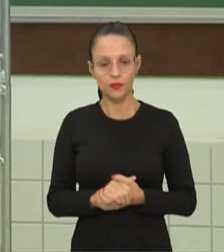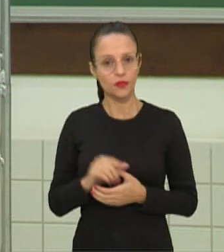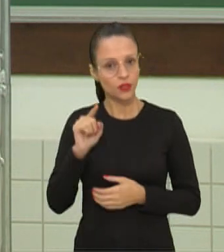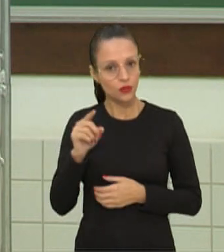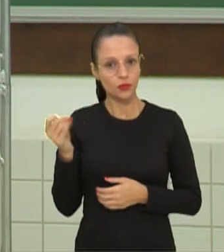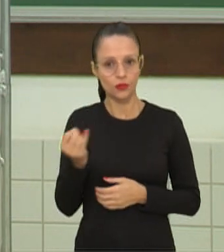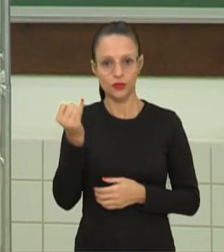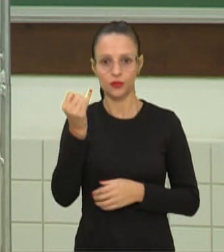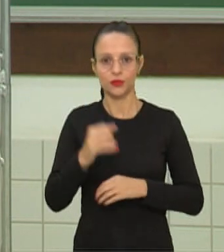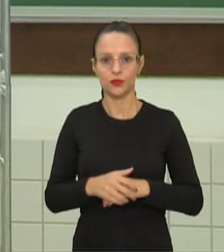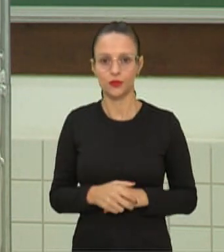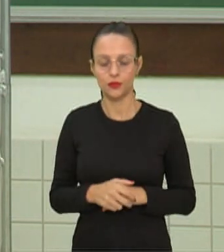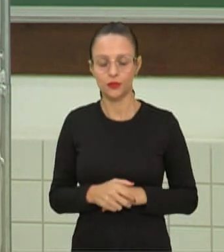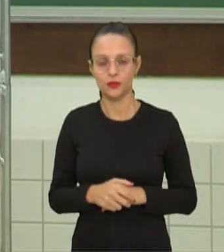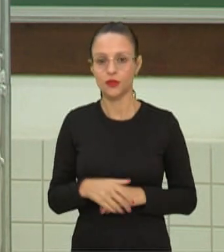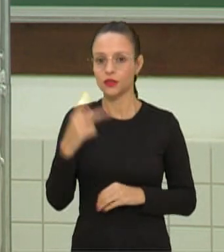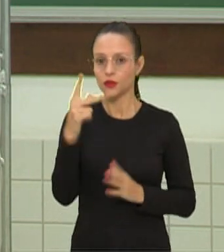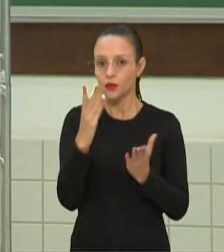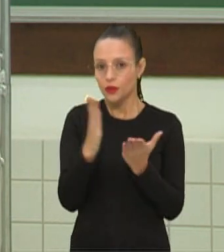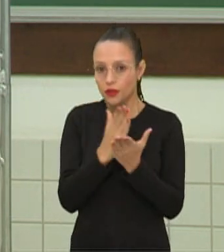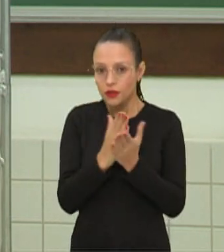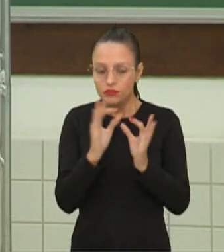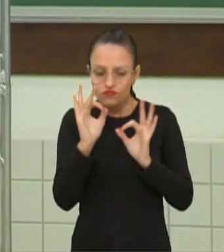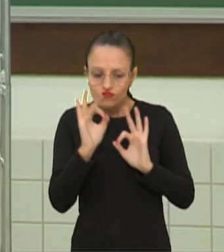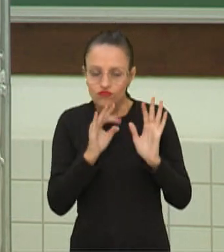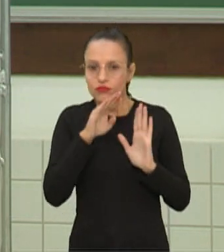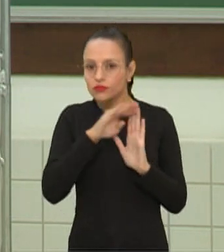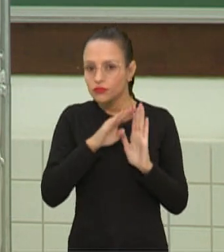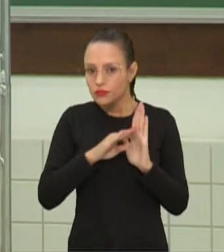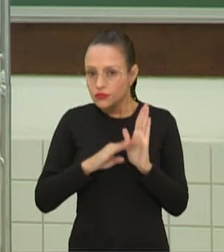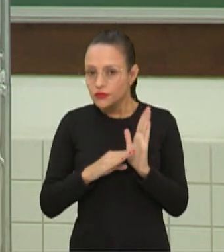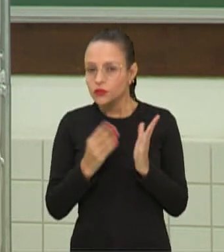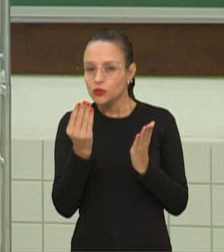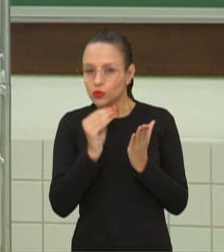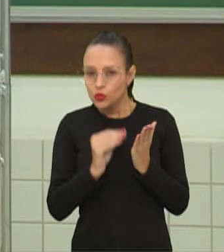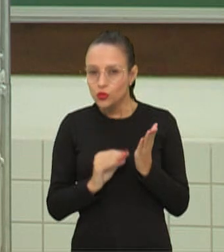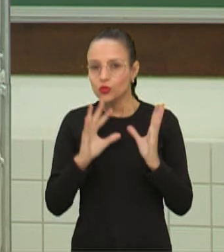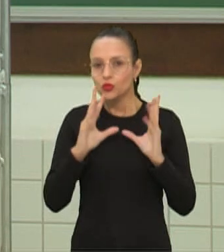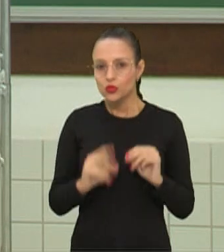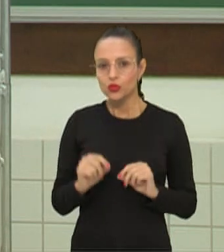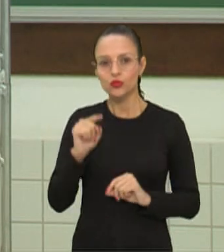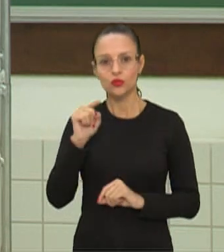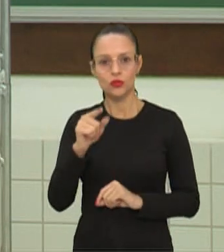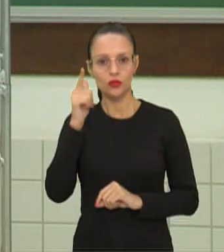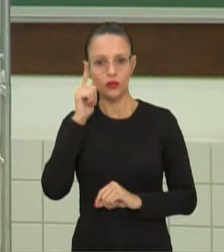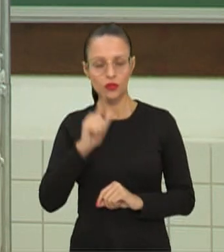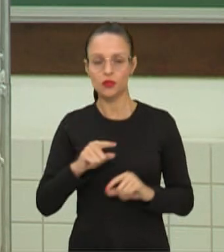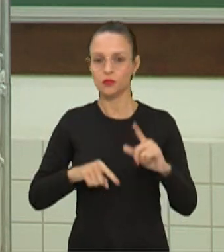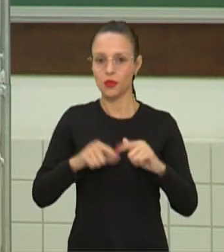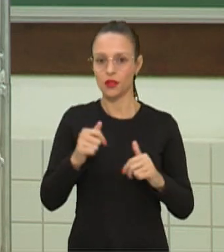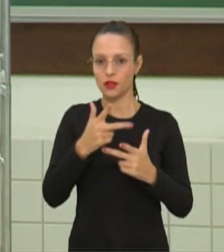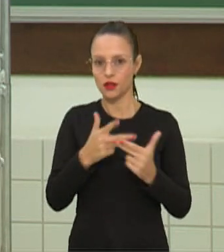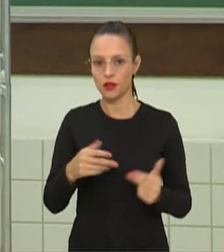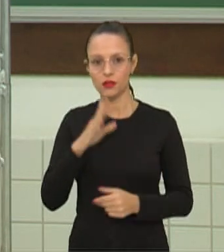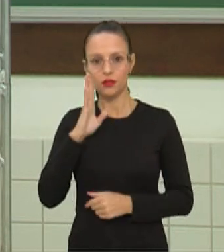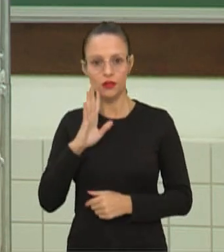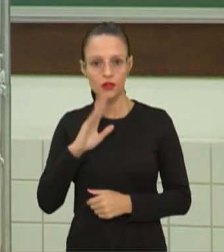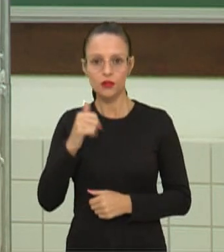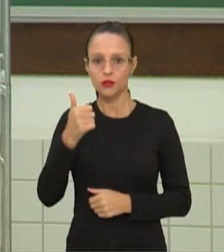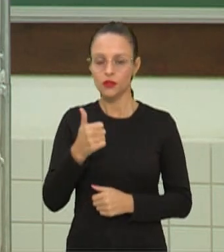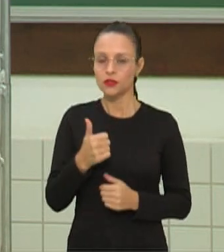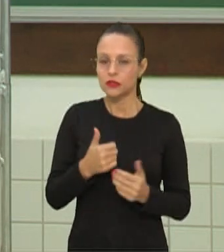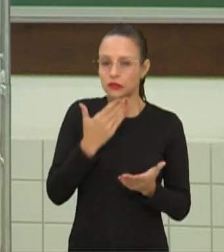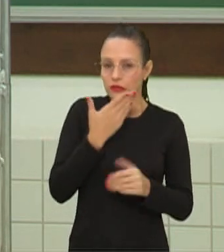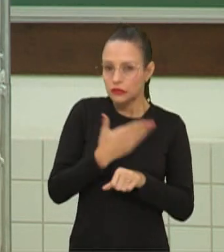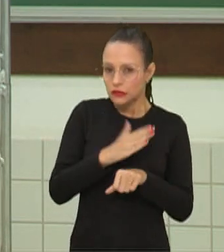Isso é bem importante. Mantenha o seu caderno organizadinho, as anotações em ordem, para você ter um material legal para você poder estudar, retomar,